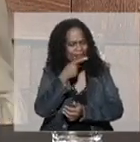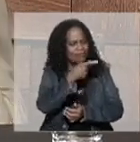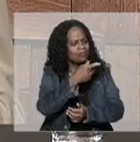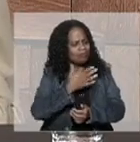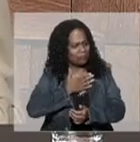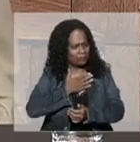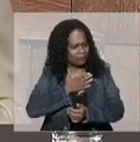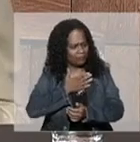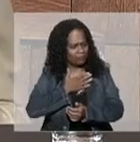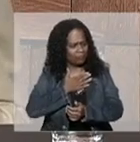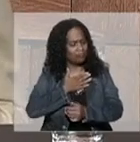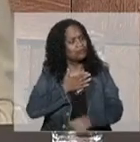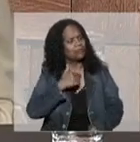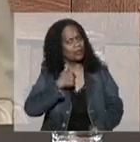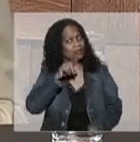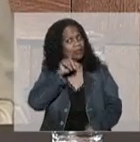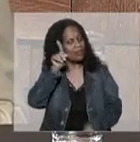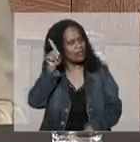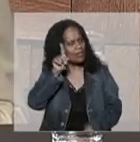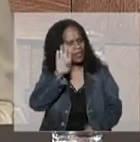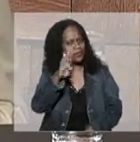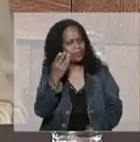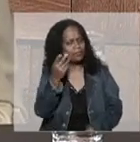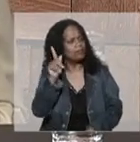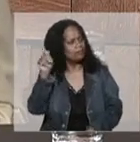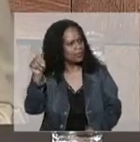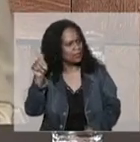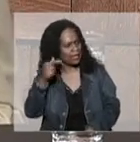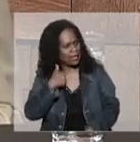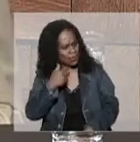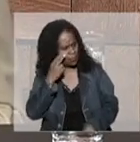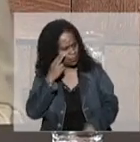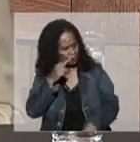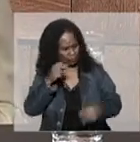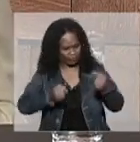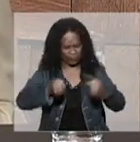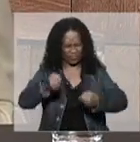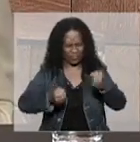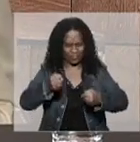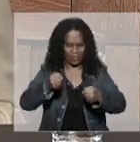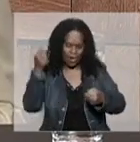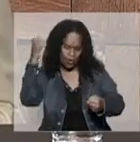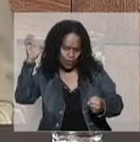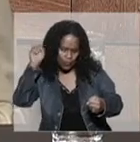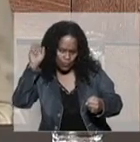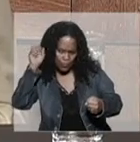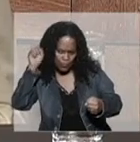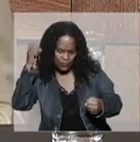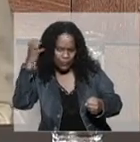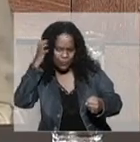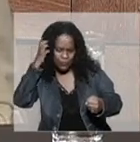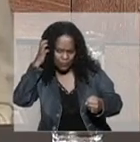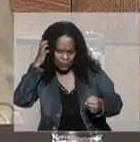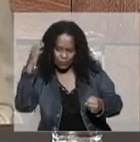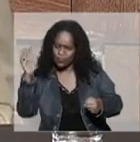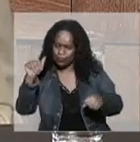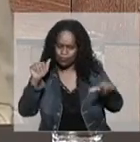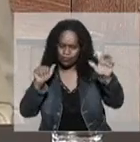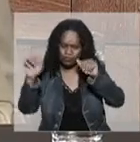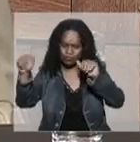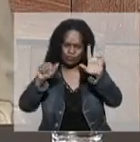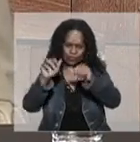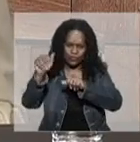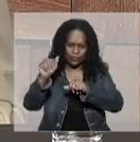fala comigo assim: Mansur, eu estava em Belo Horizonte quando eu vi no meu carro um anúncio da Rádio Nacional do Rio chamando